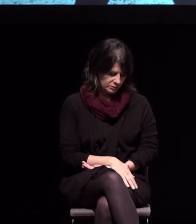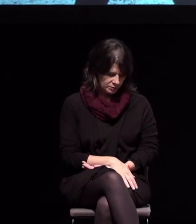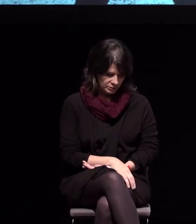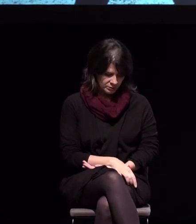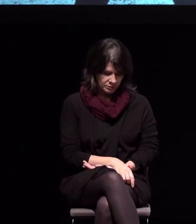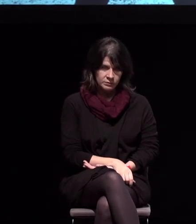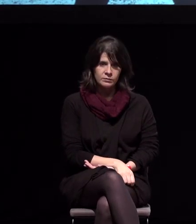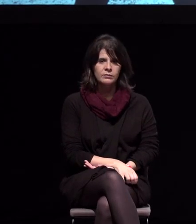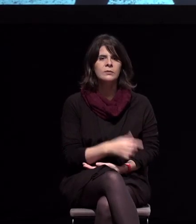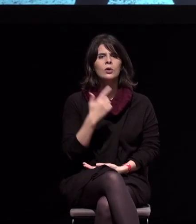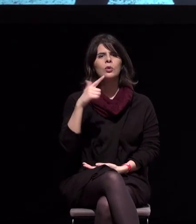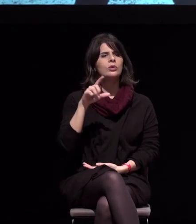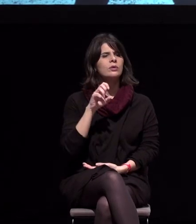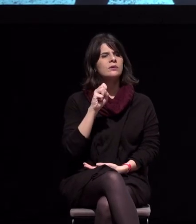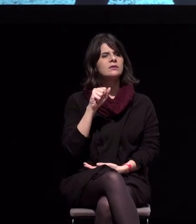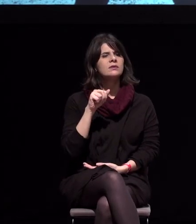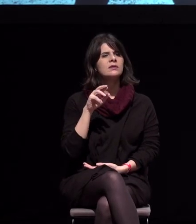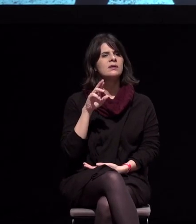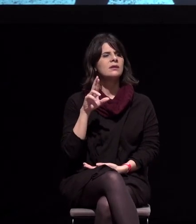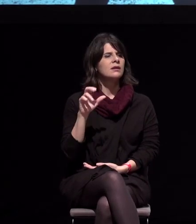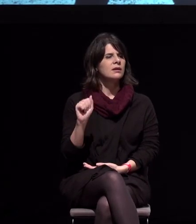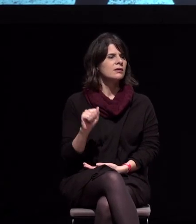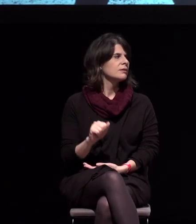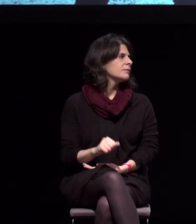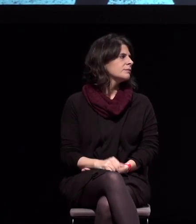Tá. Sandra?